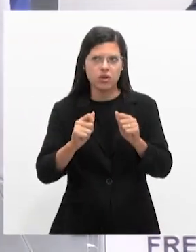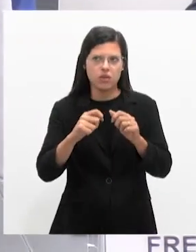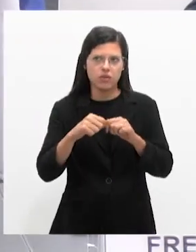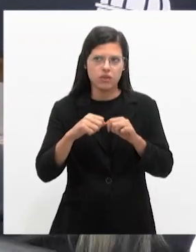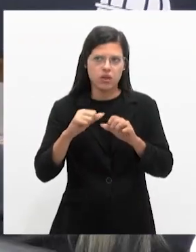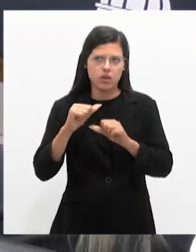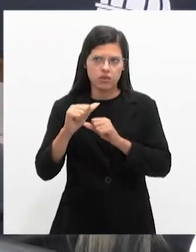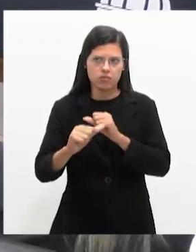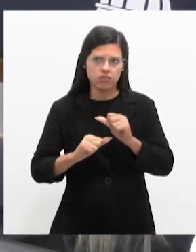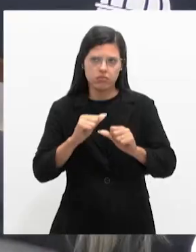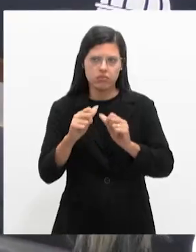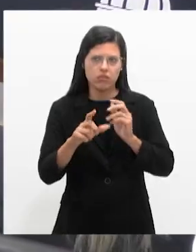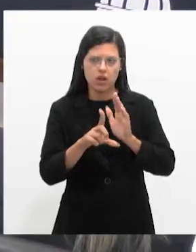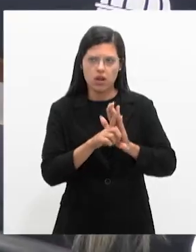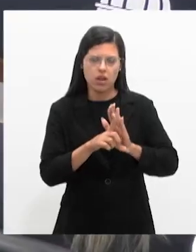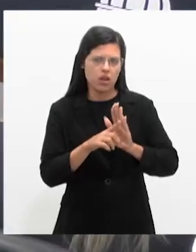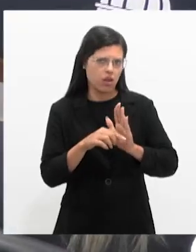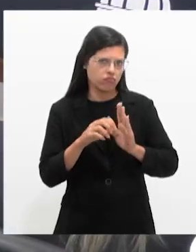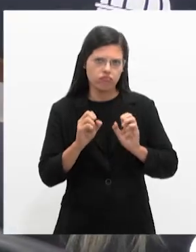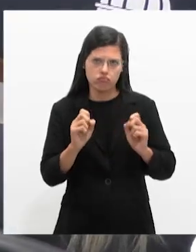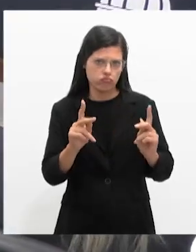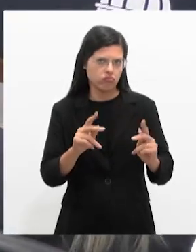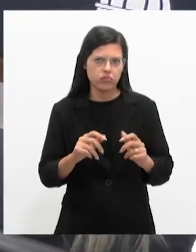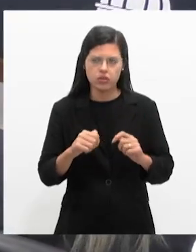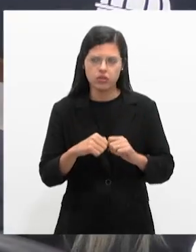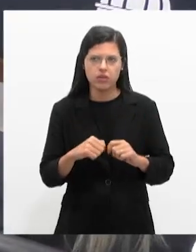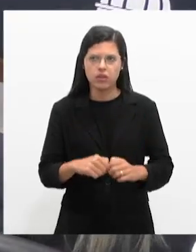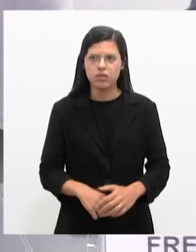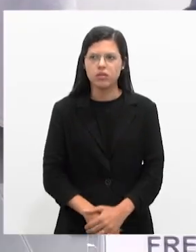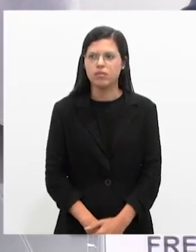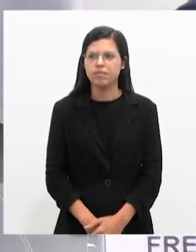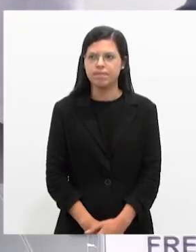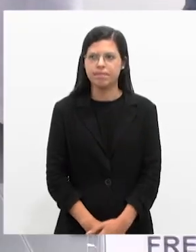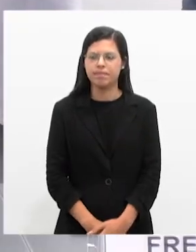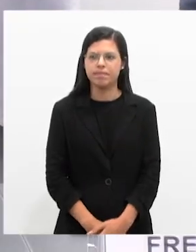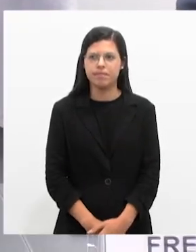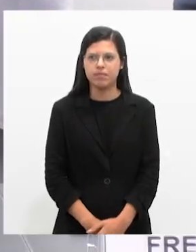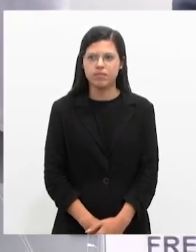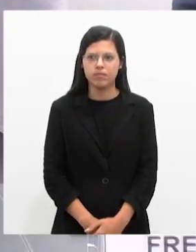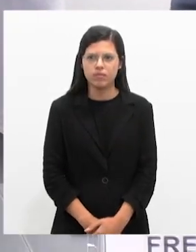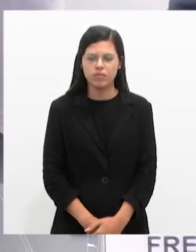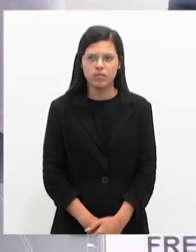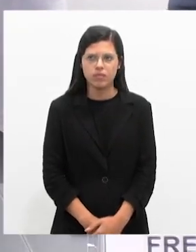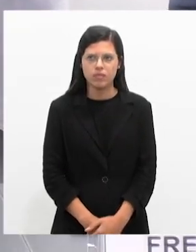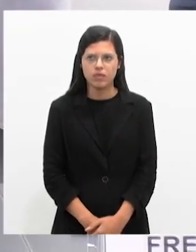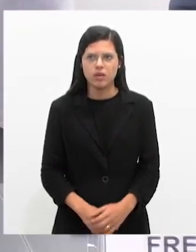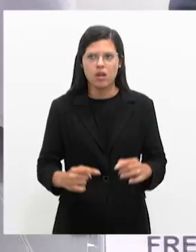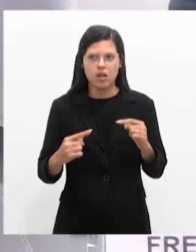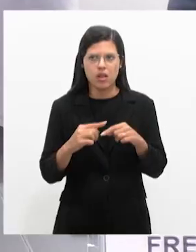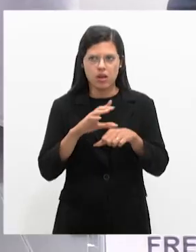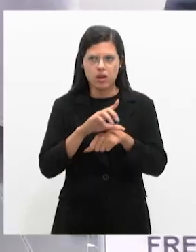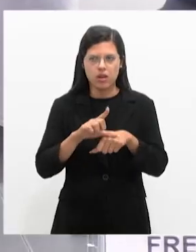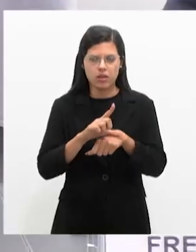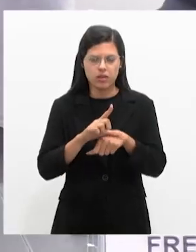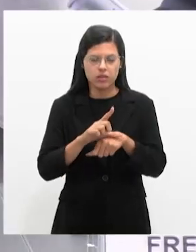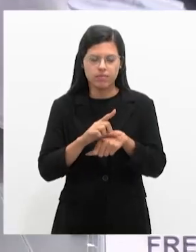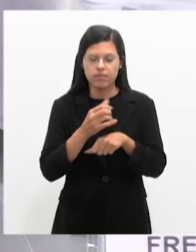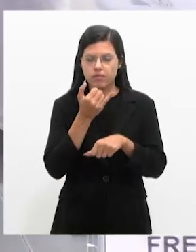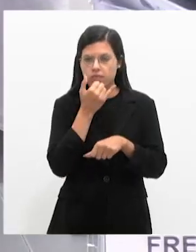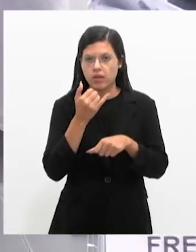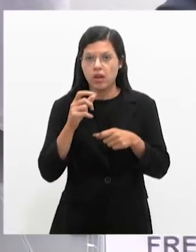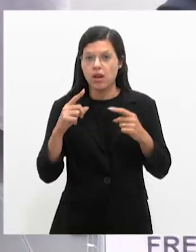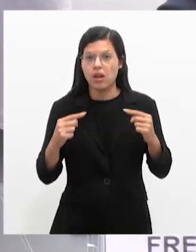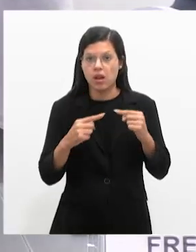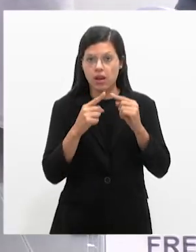com a lei Altera, antiga, então, a também emenda faz. também da lei anterior, né? Então, legalidade com emendas e a gente Que aí faz faz a alterações alteração aqui.